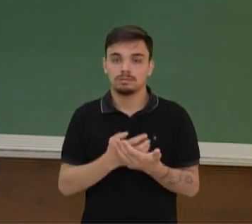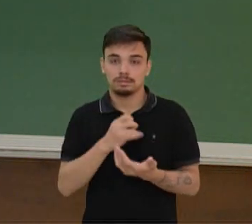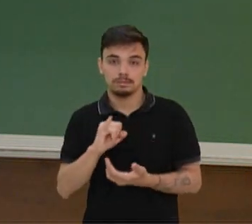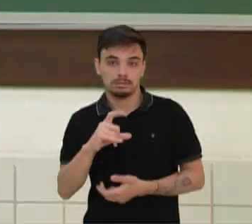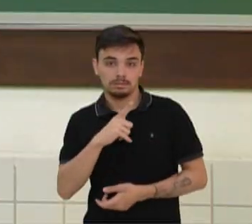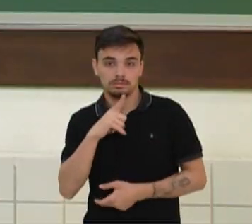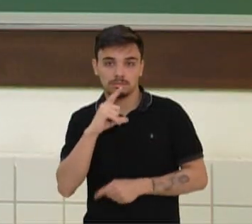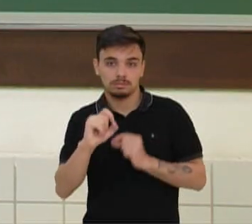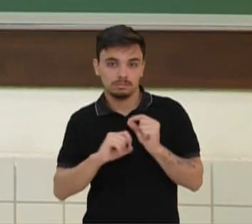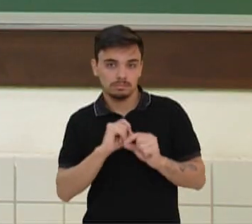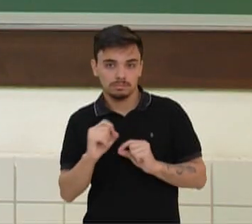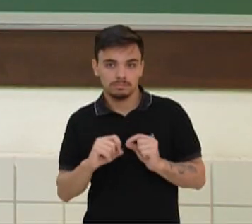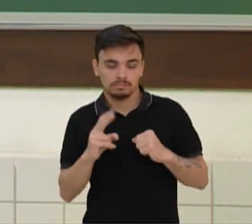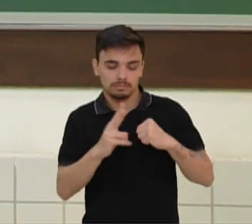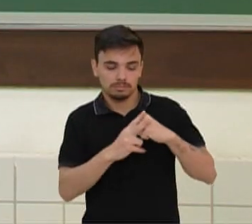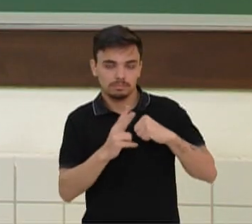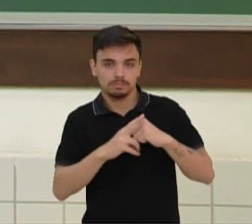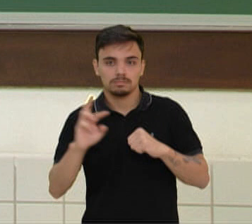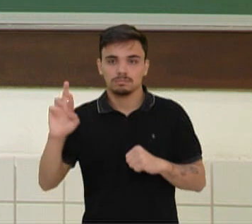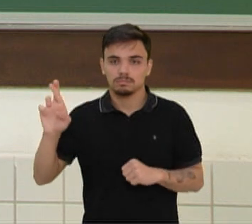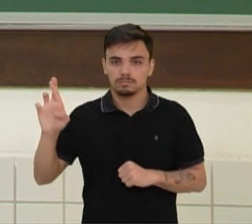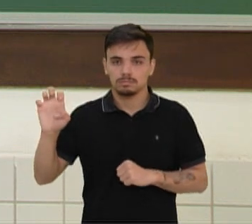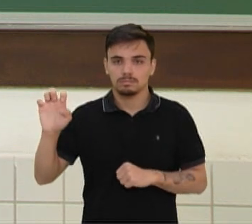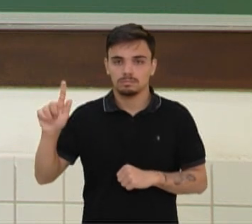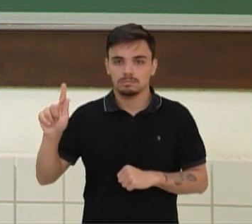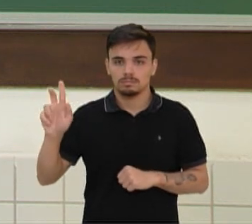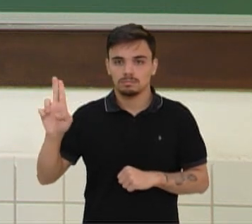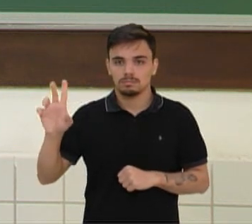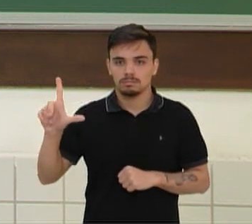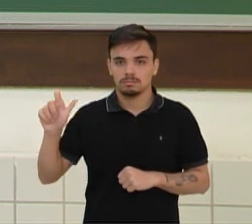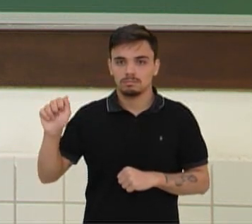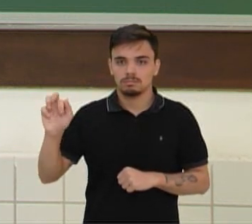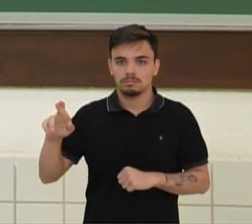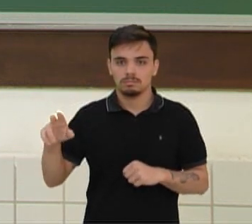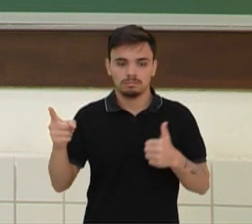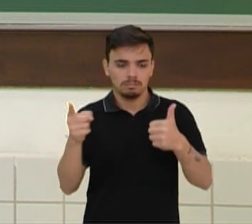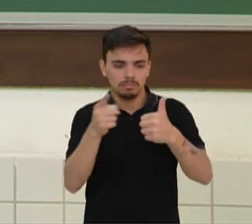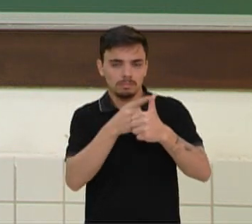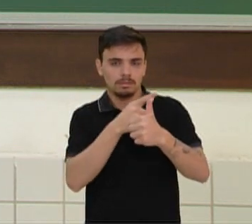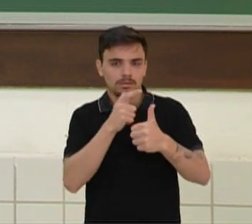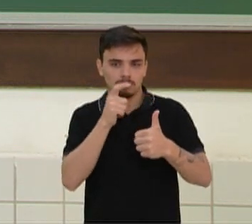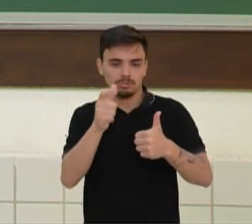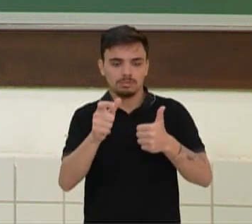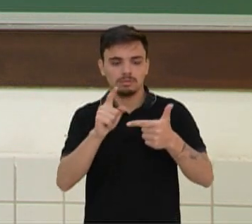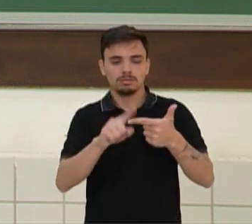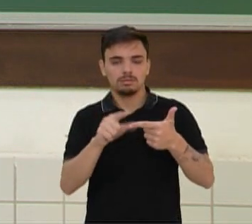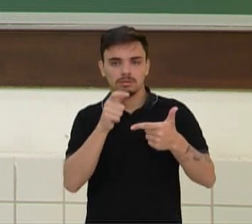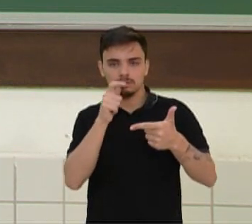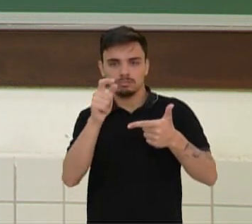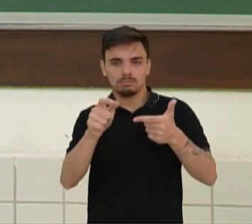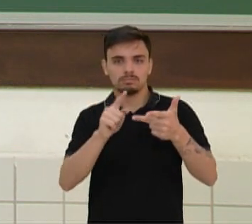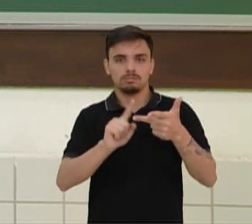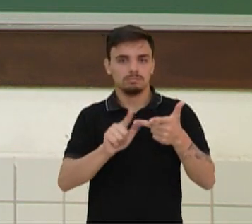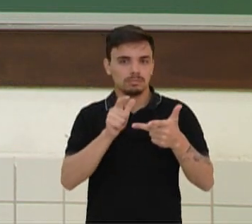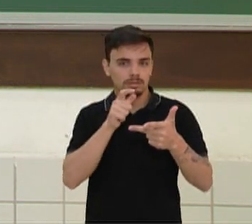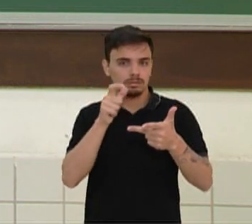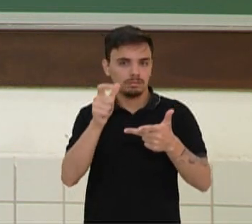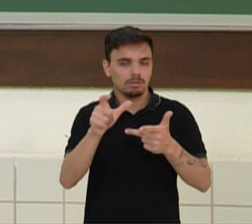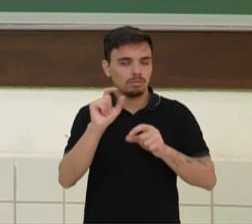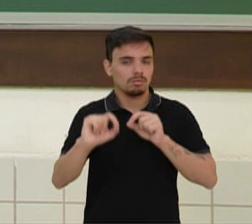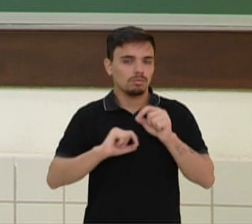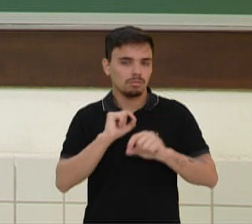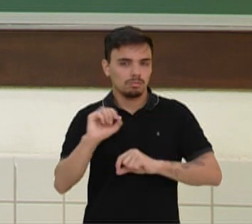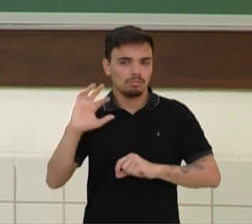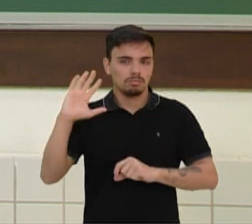tenho o verbo regular, primeira conjugação, segunda conjugação, terceira conjugação, o que